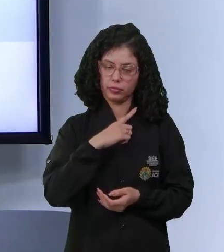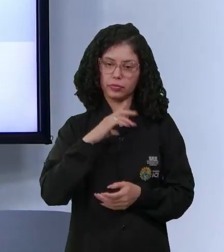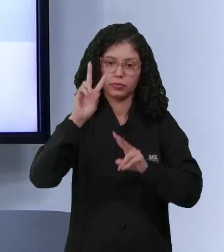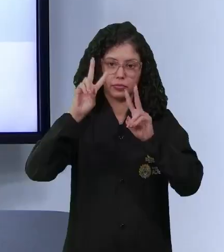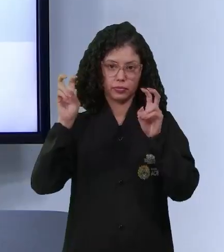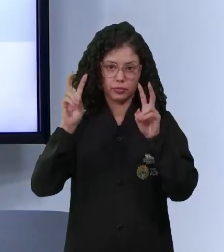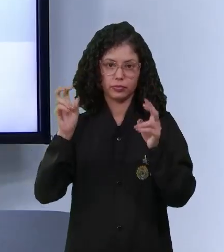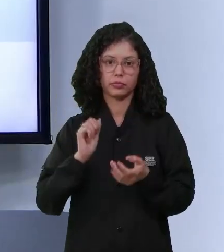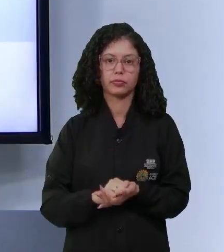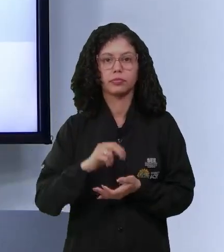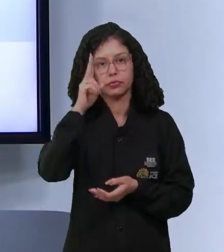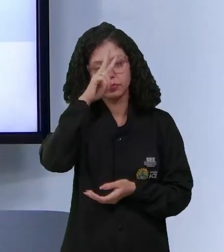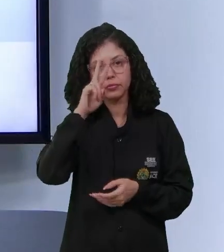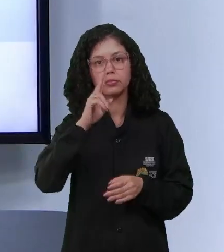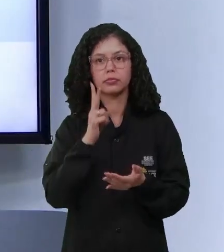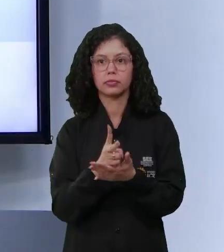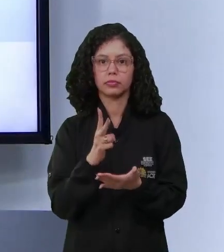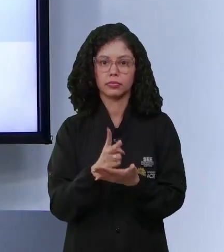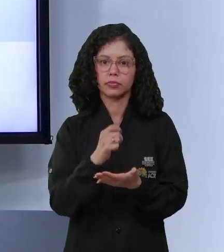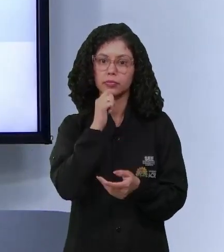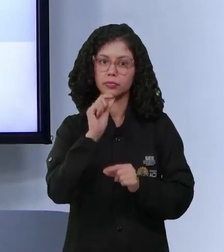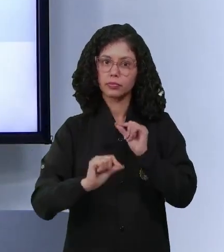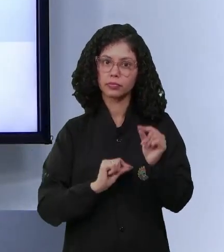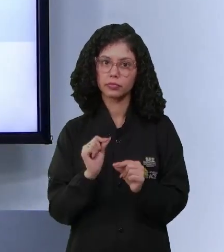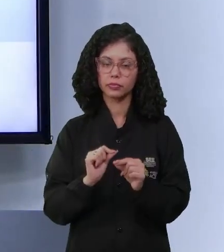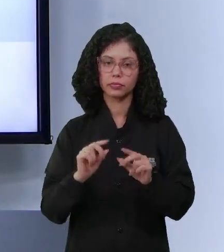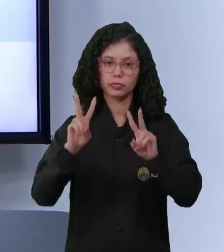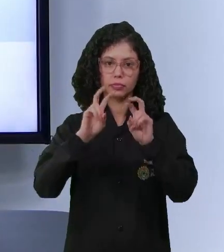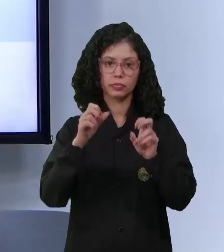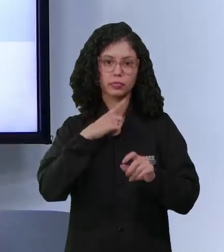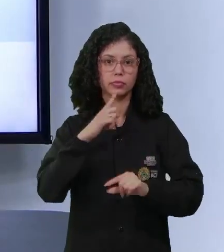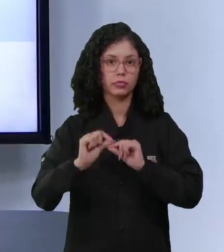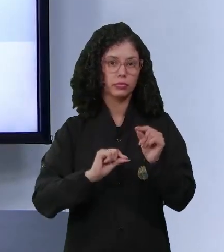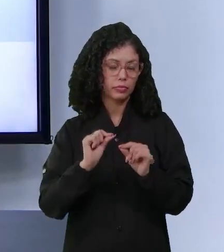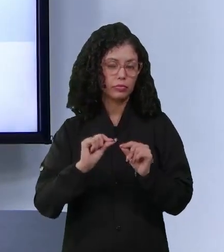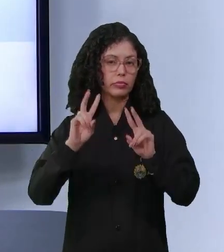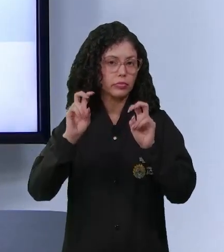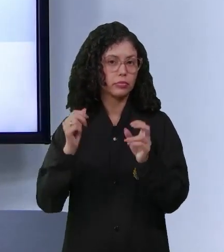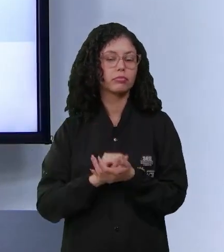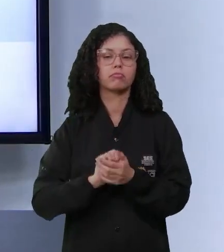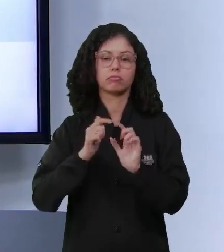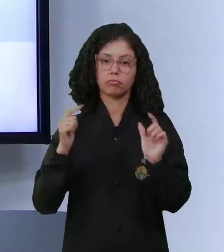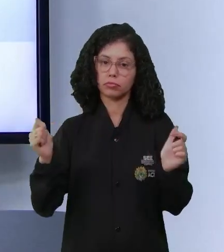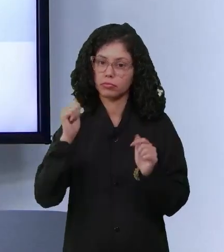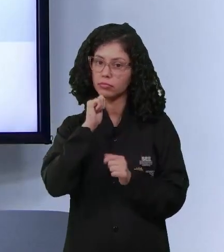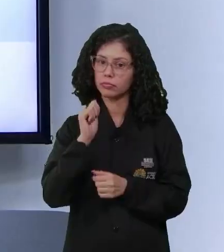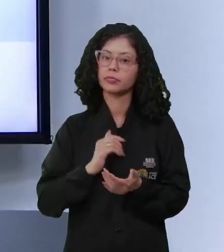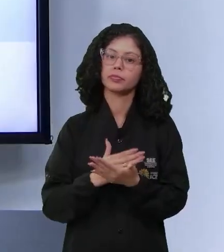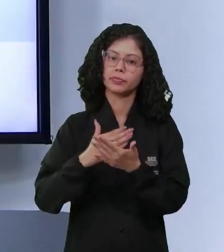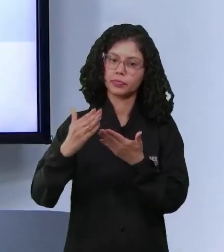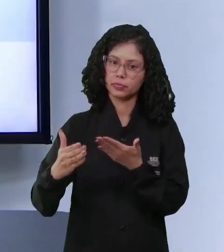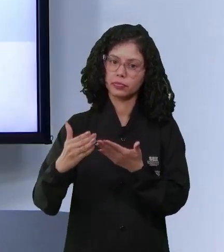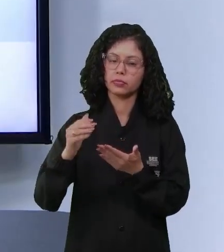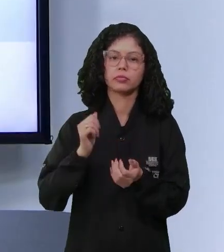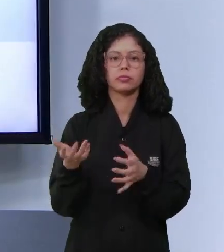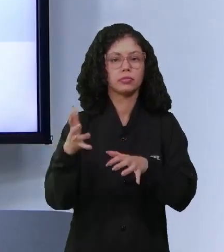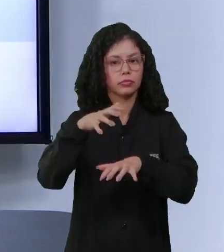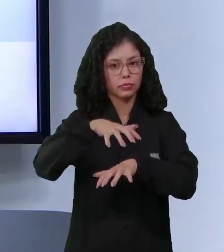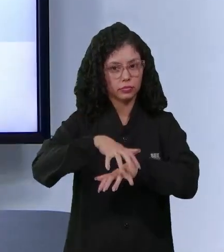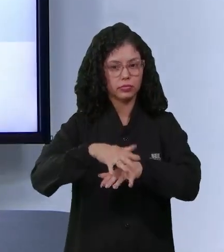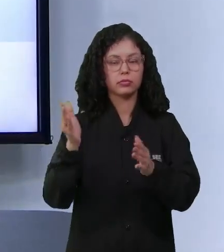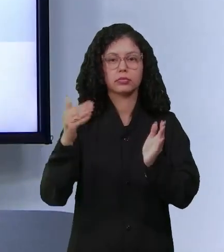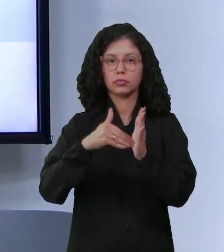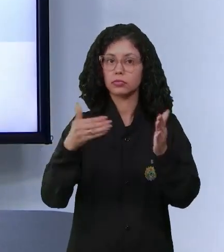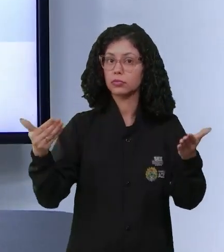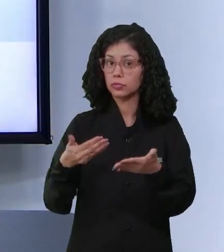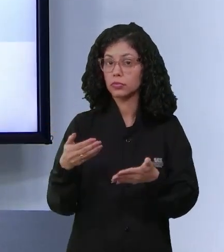tema e lembrando sempre que esse é um tema muito abrangente. Ele fala desde o período da colonização